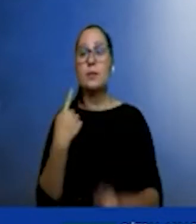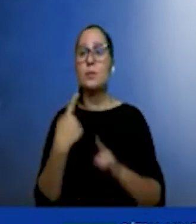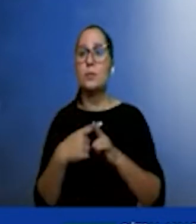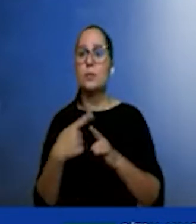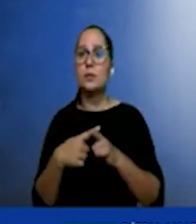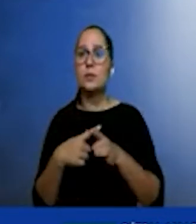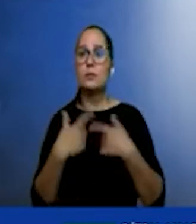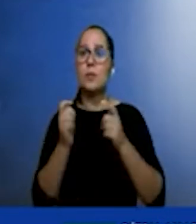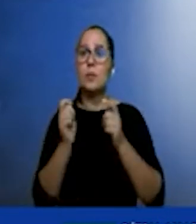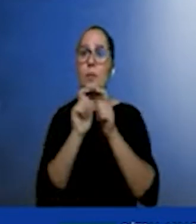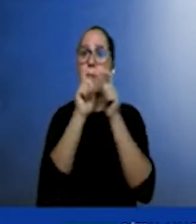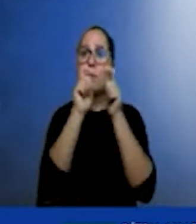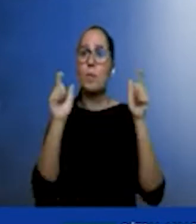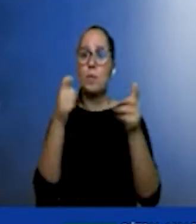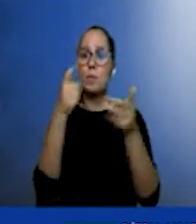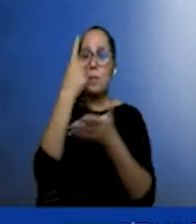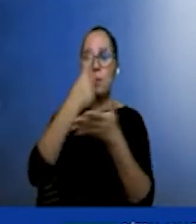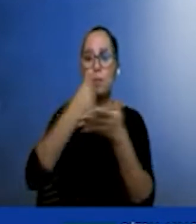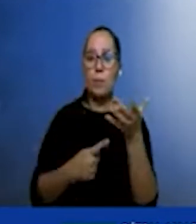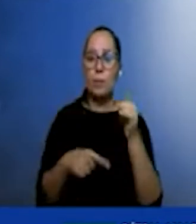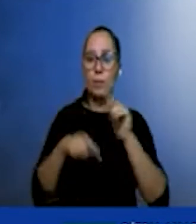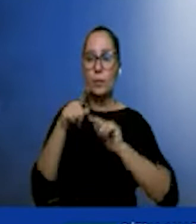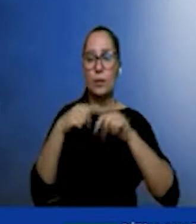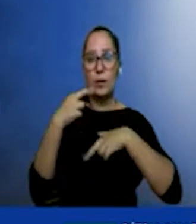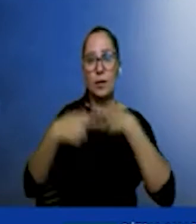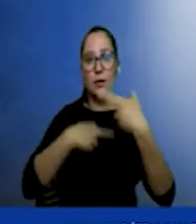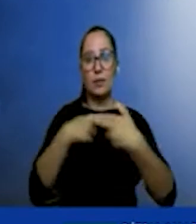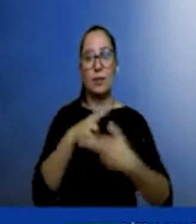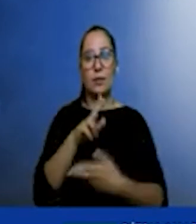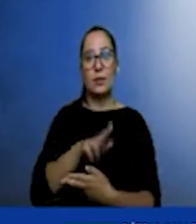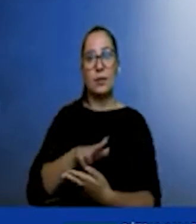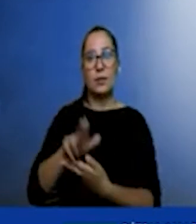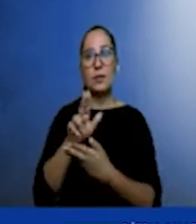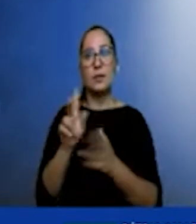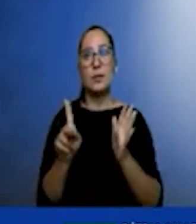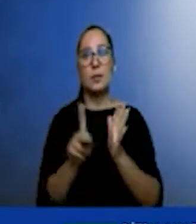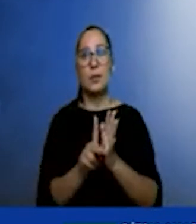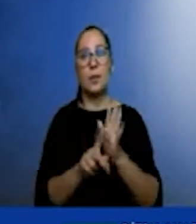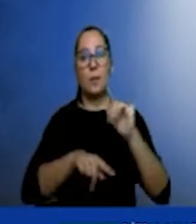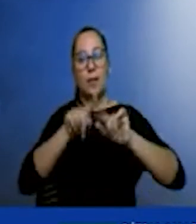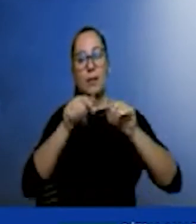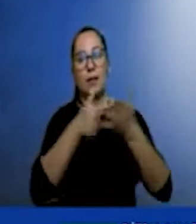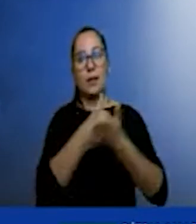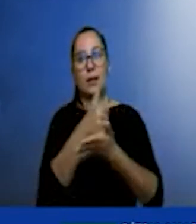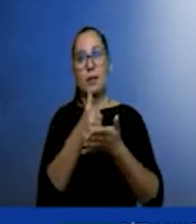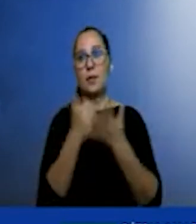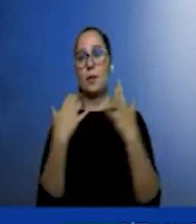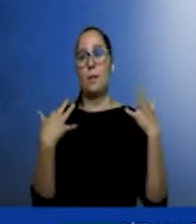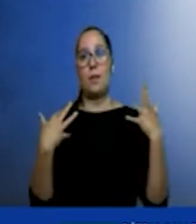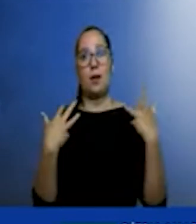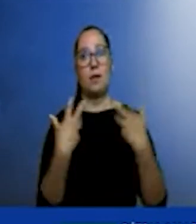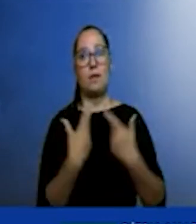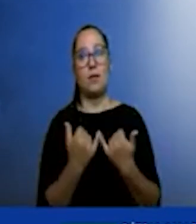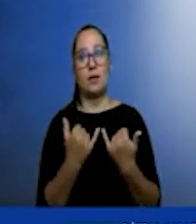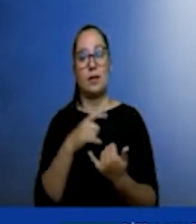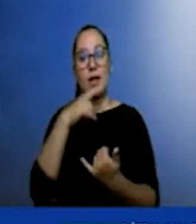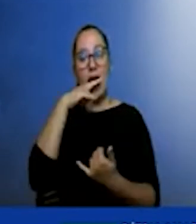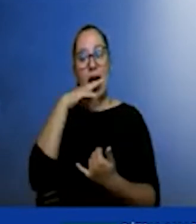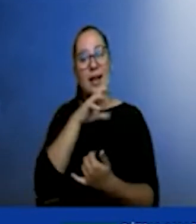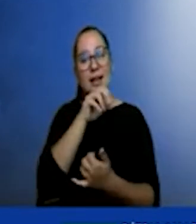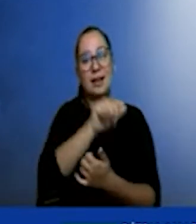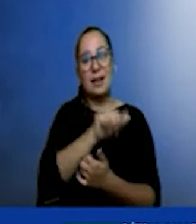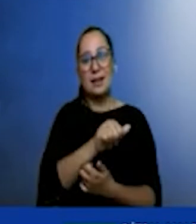ampliar o portfólio de produtos renováveis a partir dessa matéria-prima que é tão fantástica como a cana. É a planta que é mais